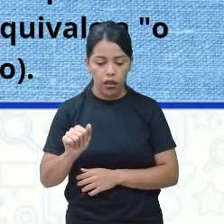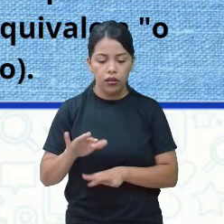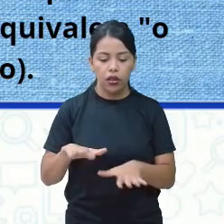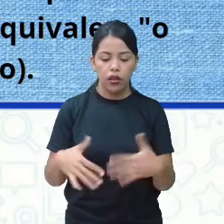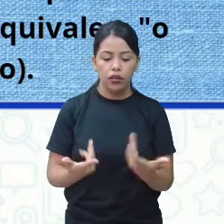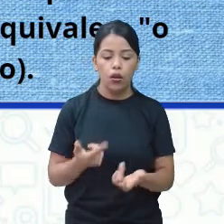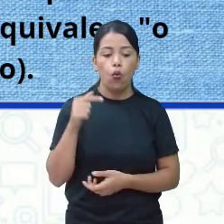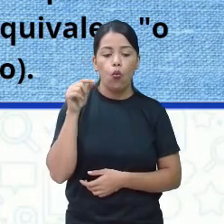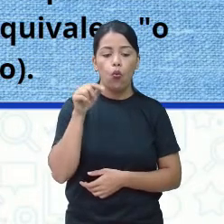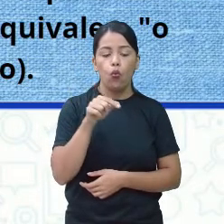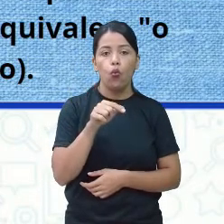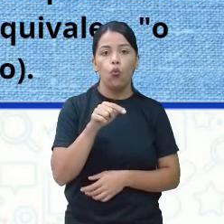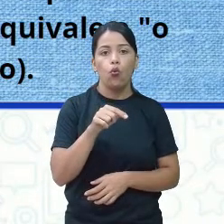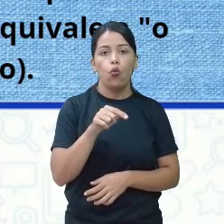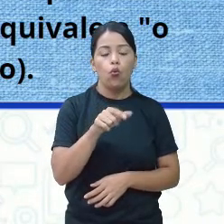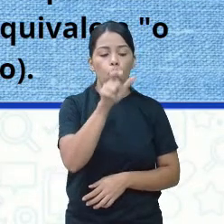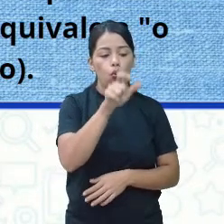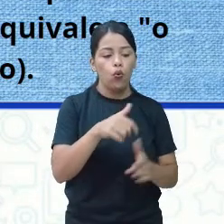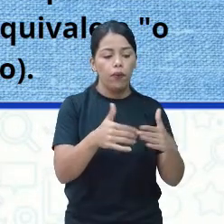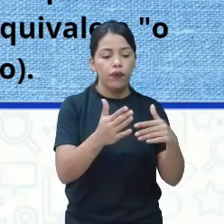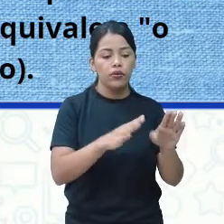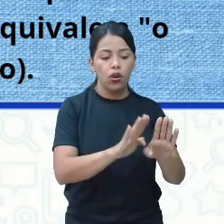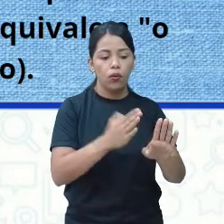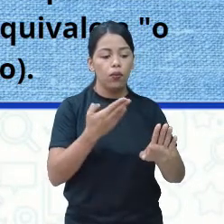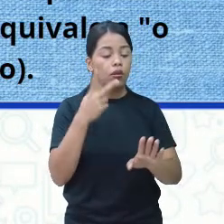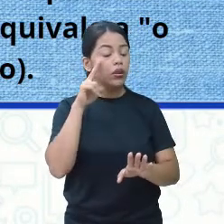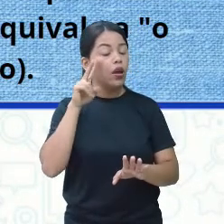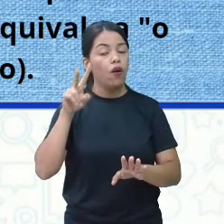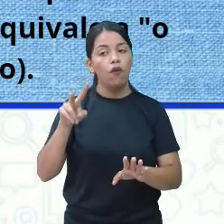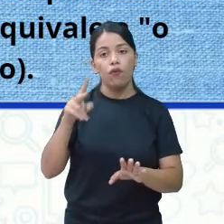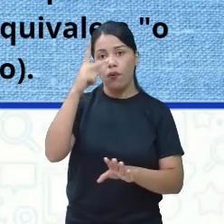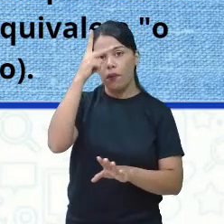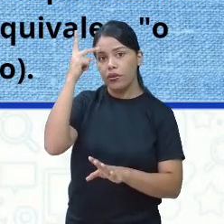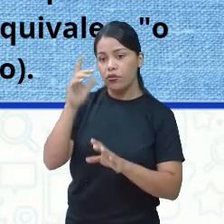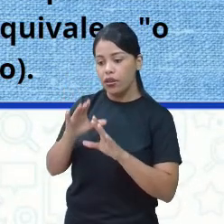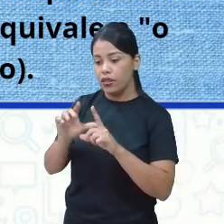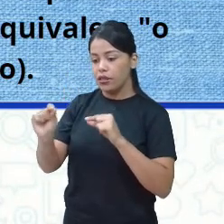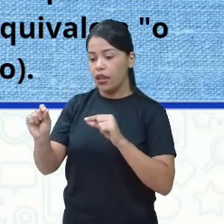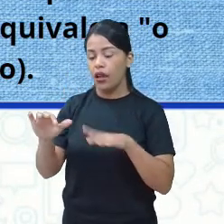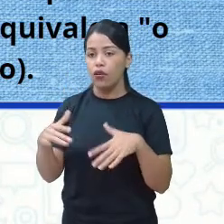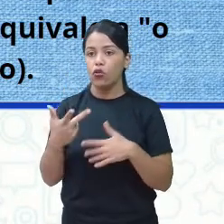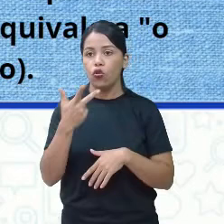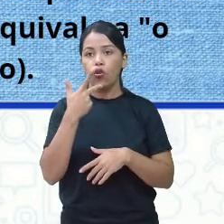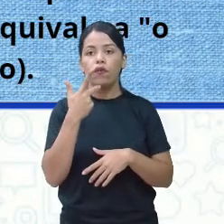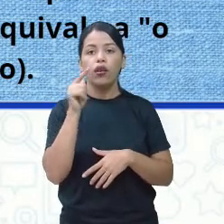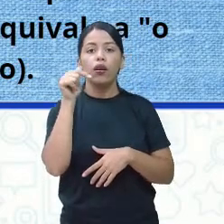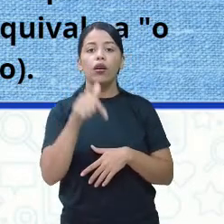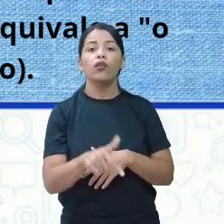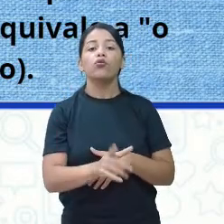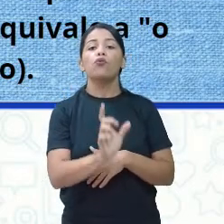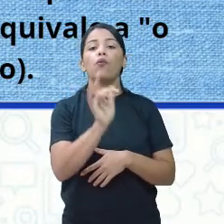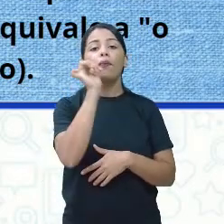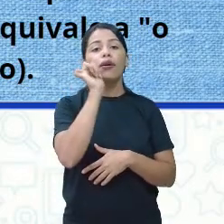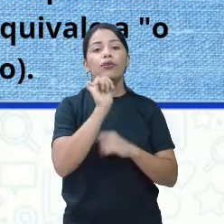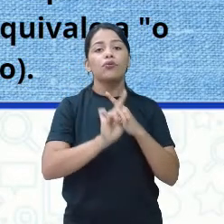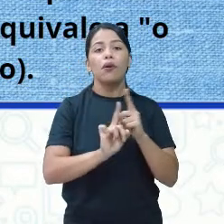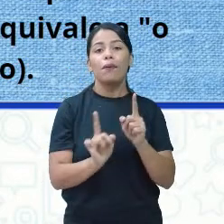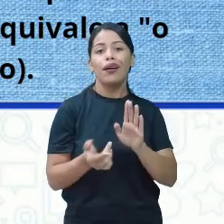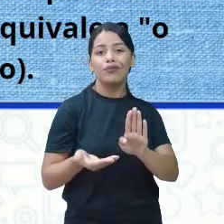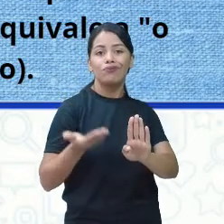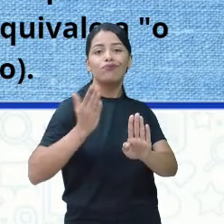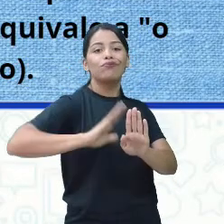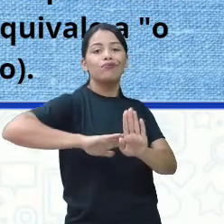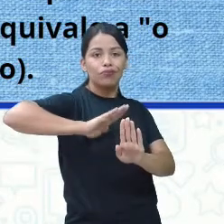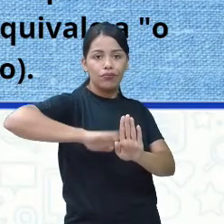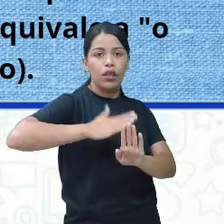porteiro não viu quem havia saído. Então, eu estou falando de uma pessoa. Contudo, essa pessoa ela não está explícita na